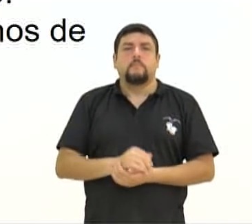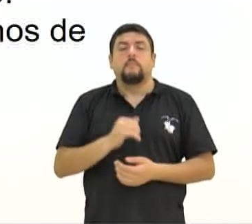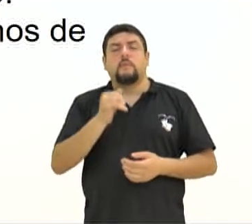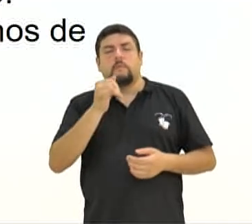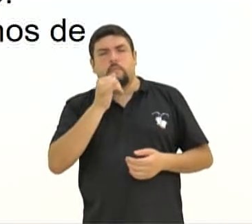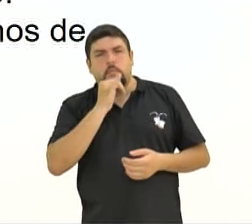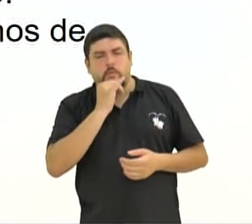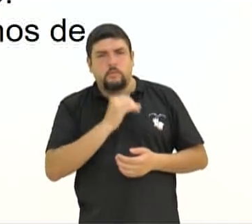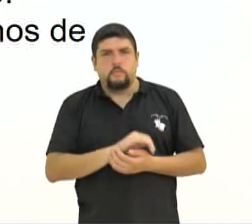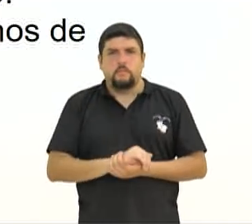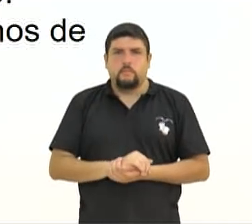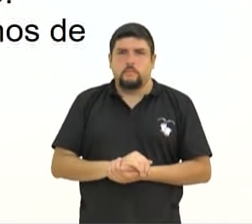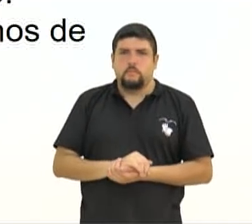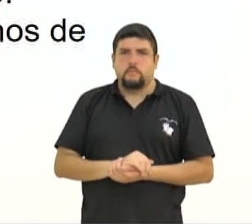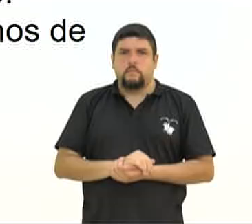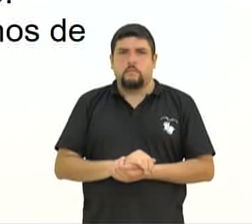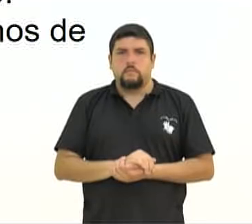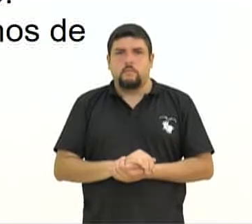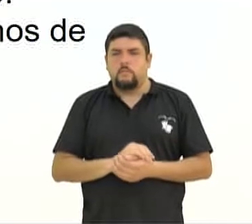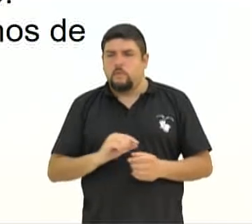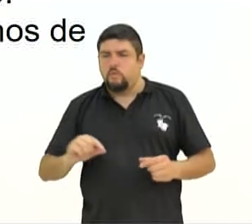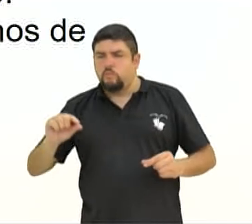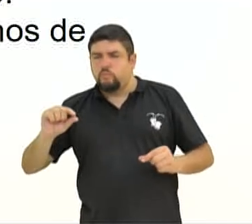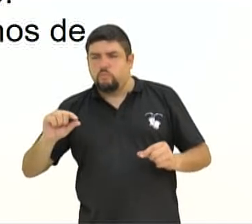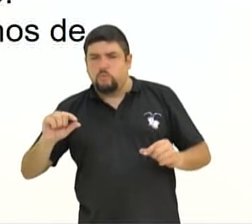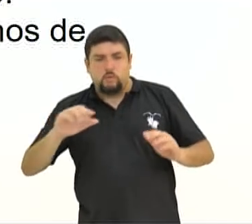de relação. A parte pelo todo.